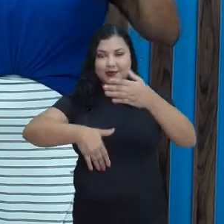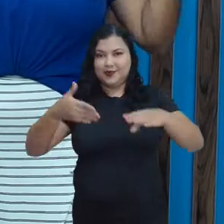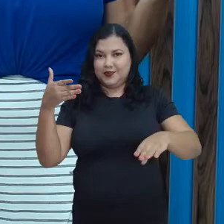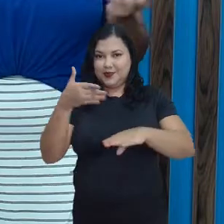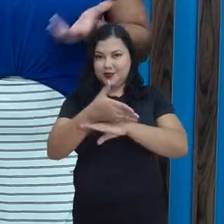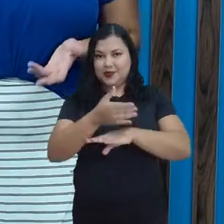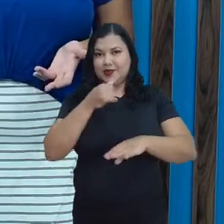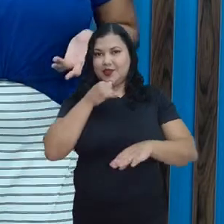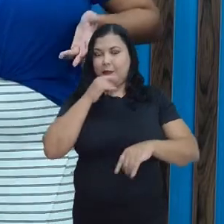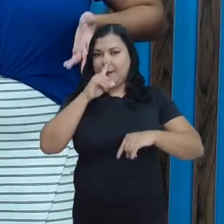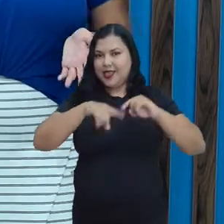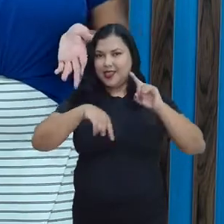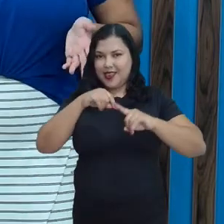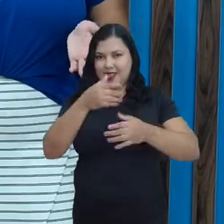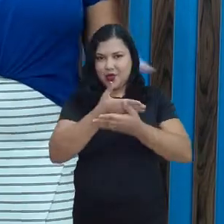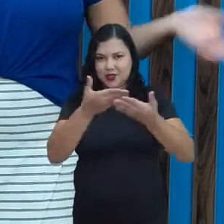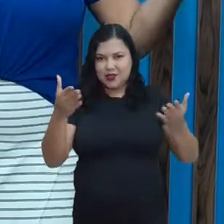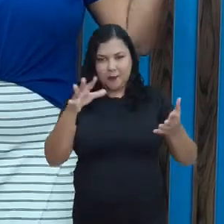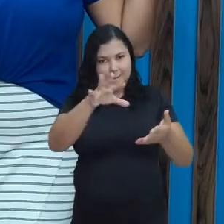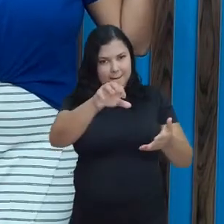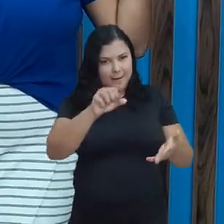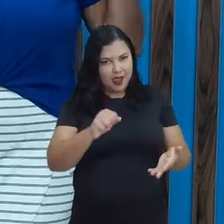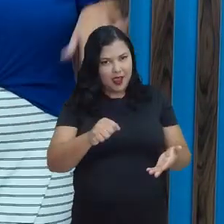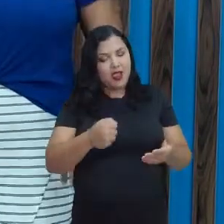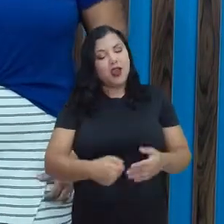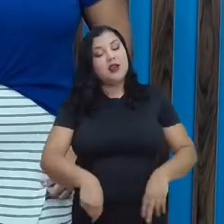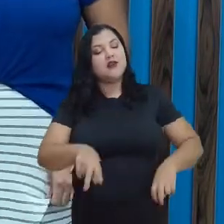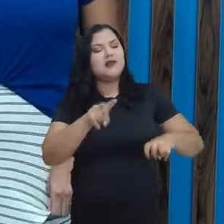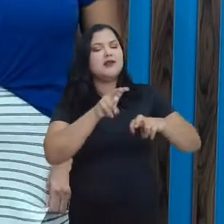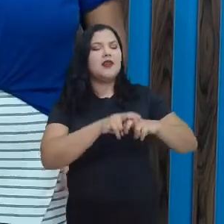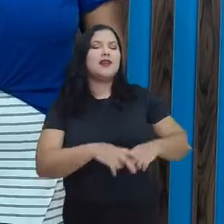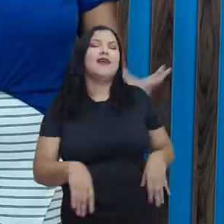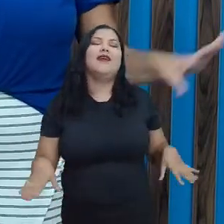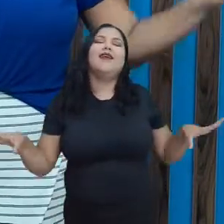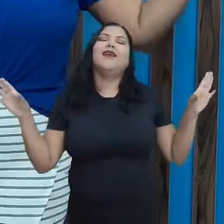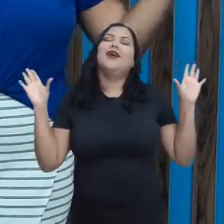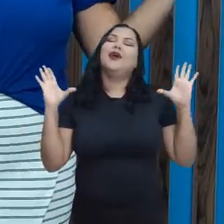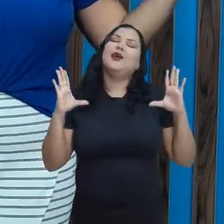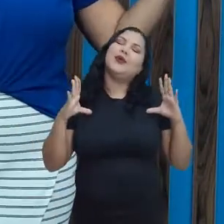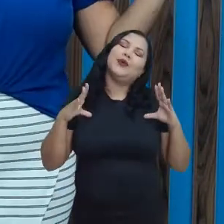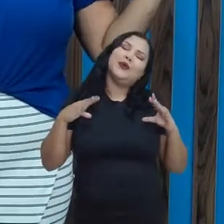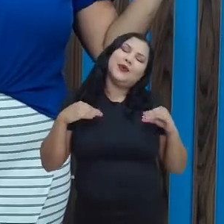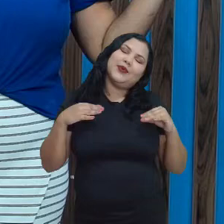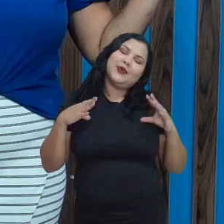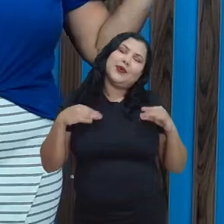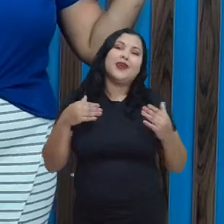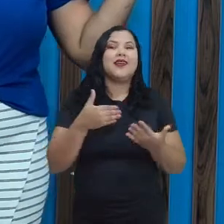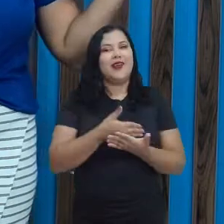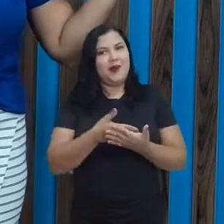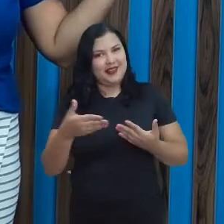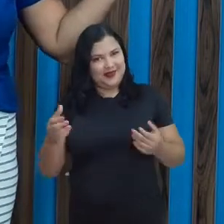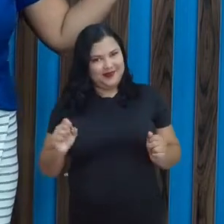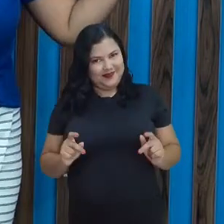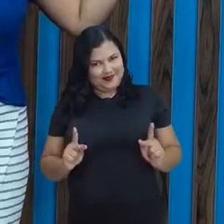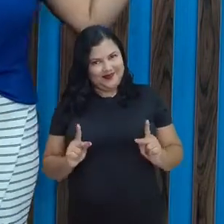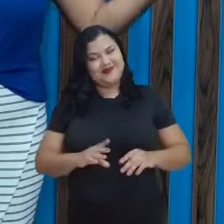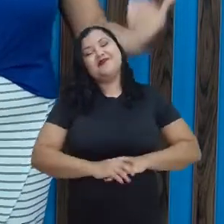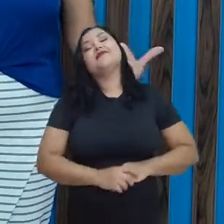pegar lápis, cadernos e afins, vão se sentar confortavelmente e vamos começar, tá certo?